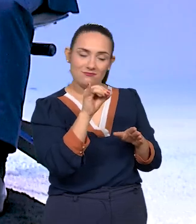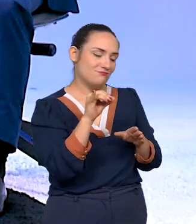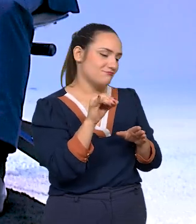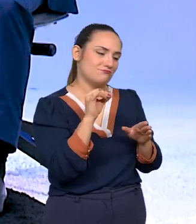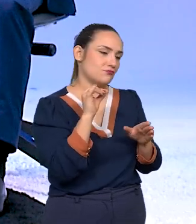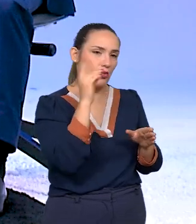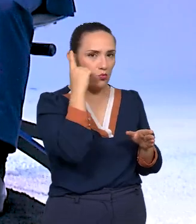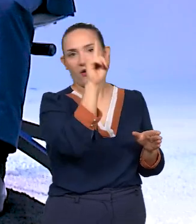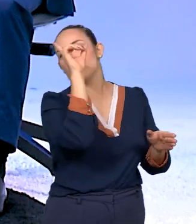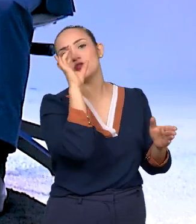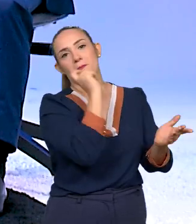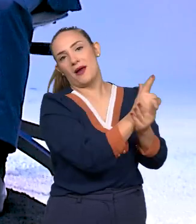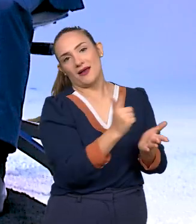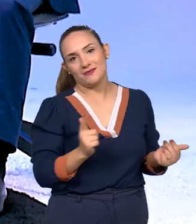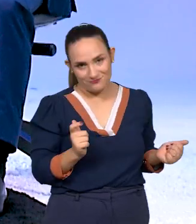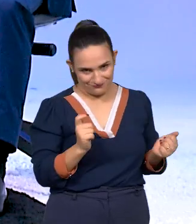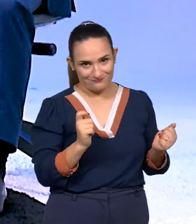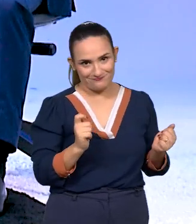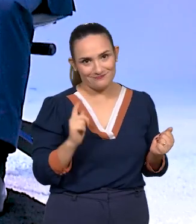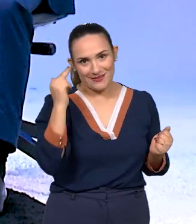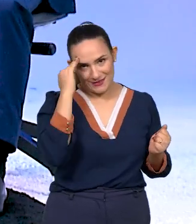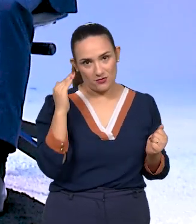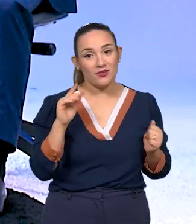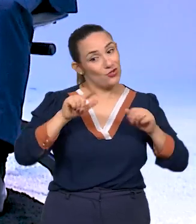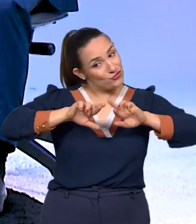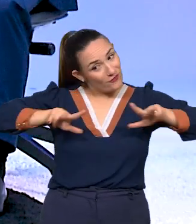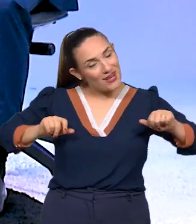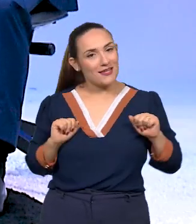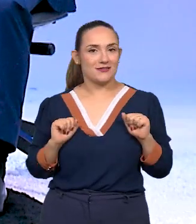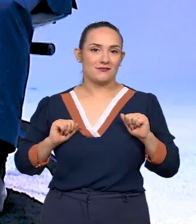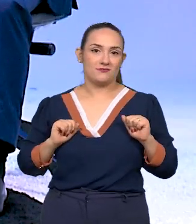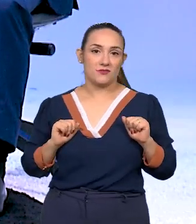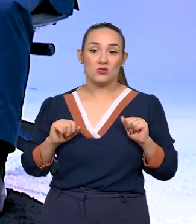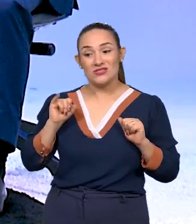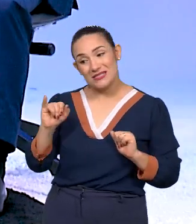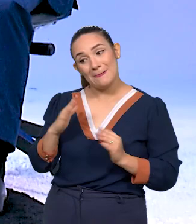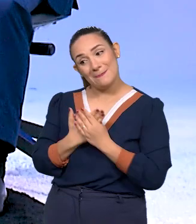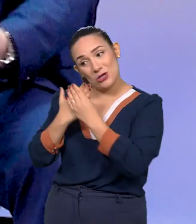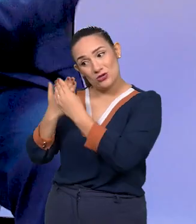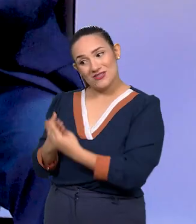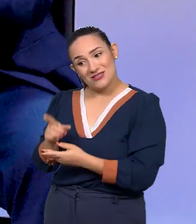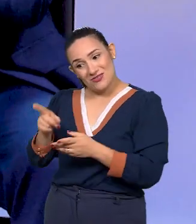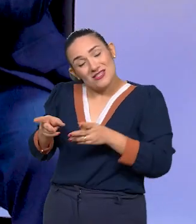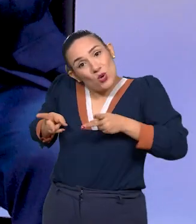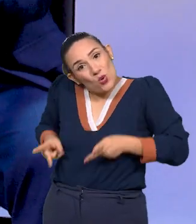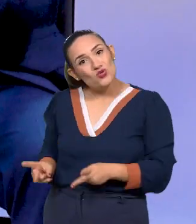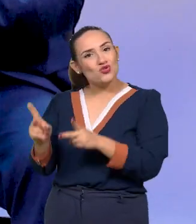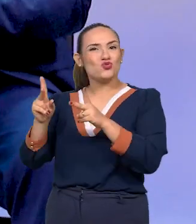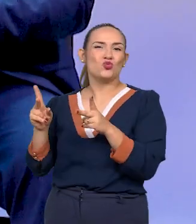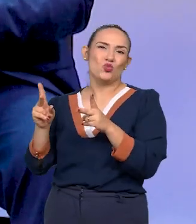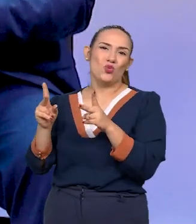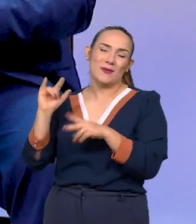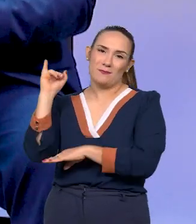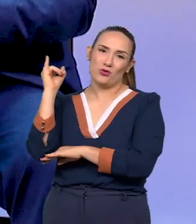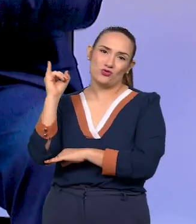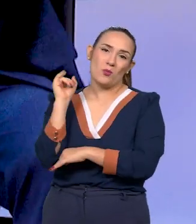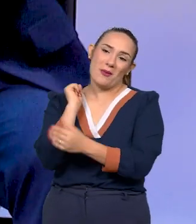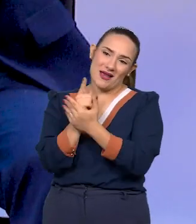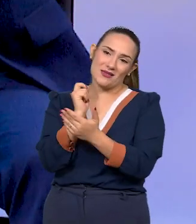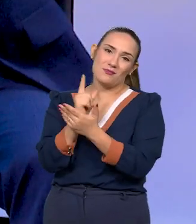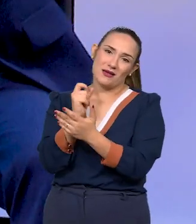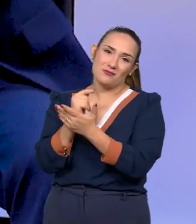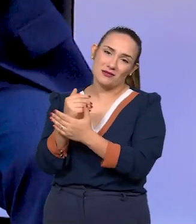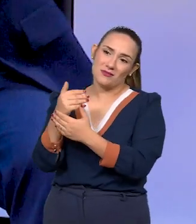fato gerador, naquele ato de transmitir um imóvel, o nome de uma pessoa para outra. Já o IPTU, o Imposto de Renda,